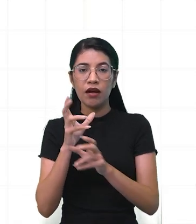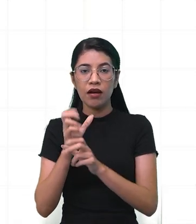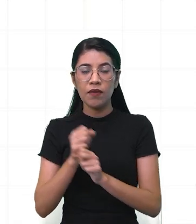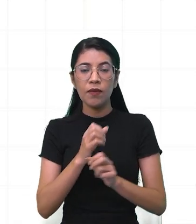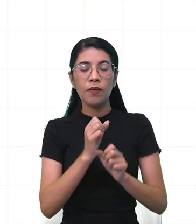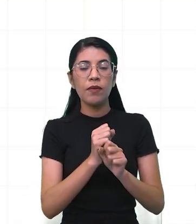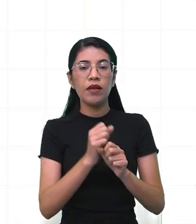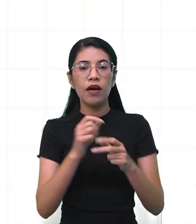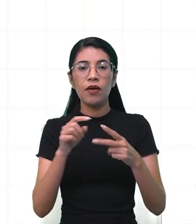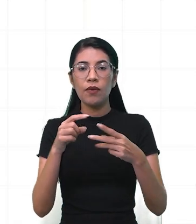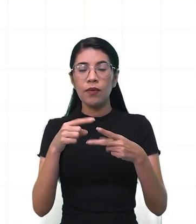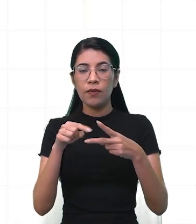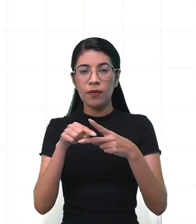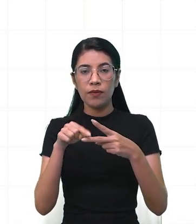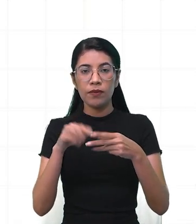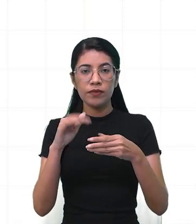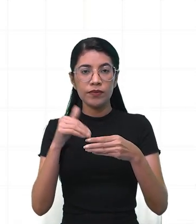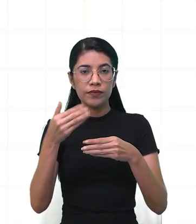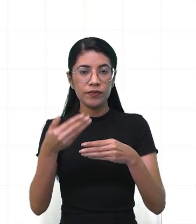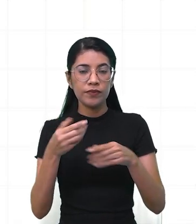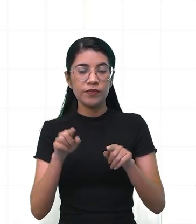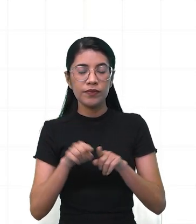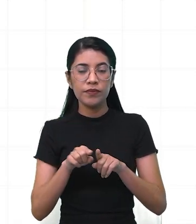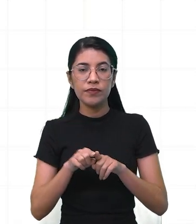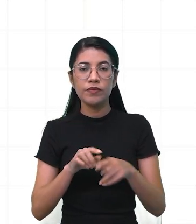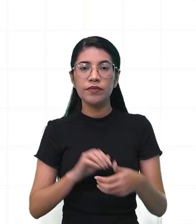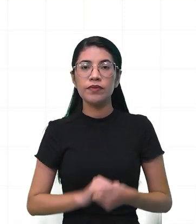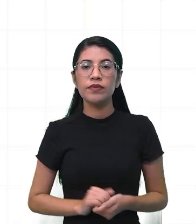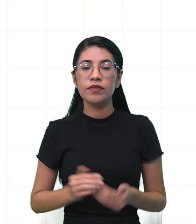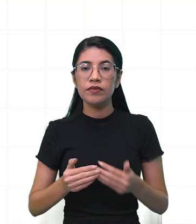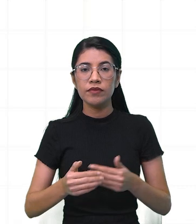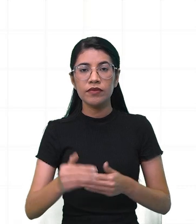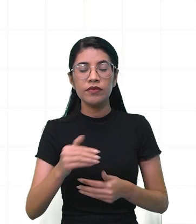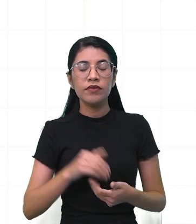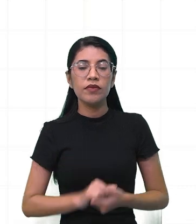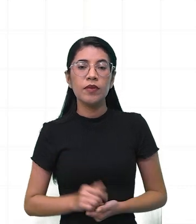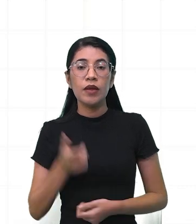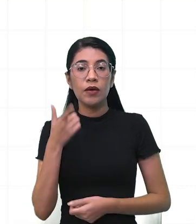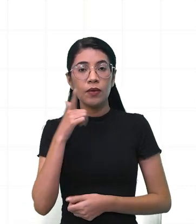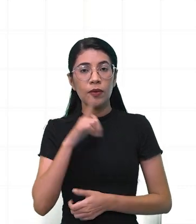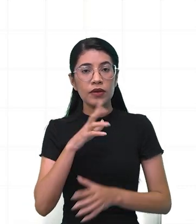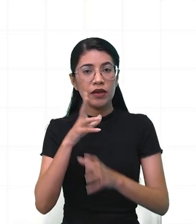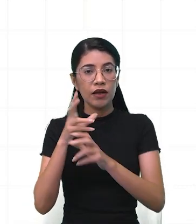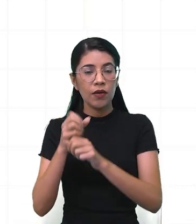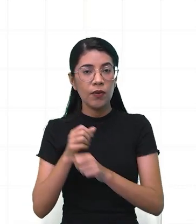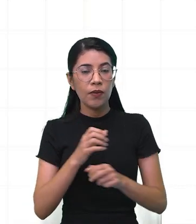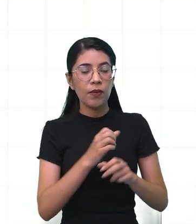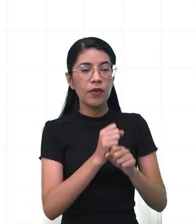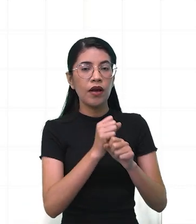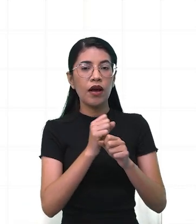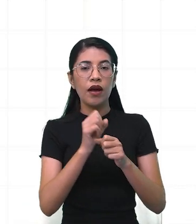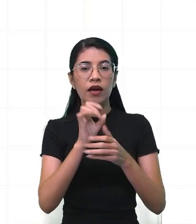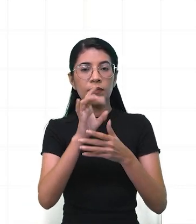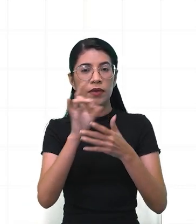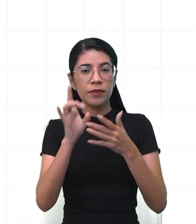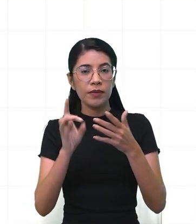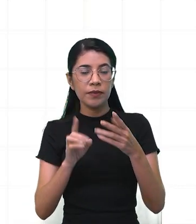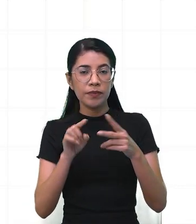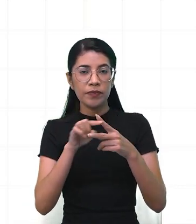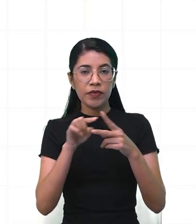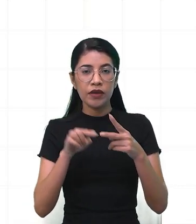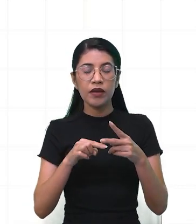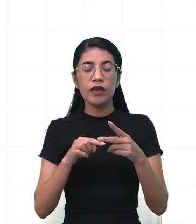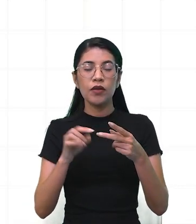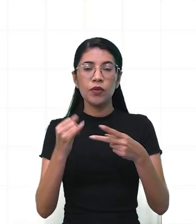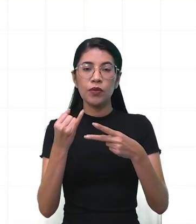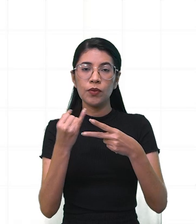o externo. Vamos seguindo. Para calcular a medida de cada ângulo externo de um polígono